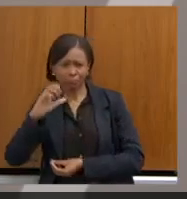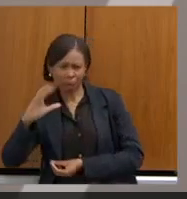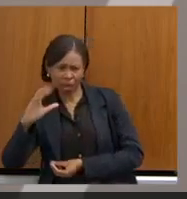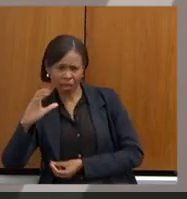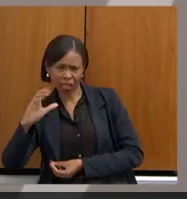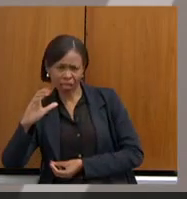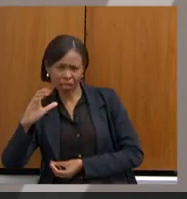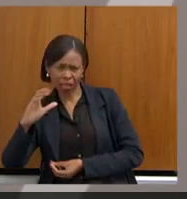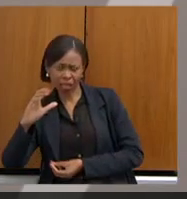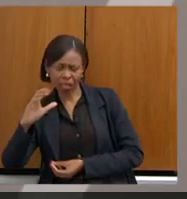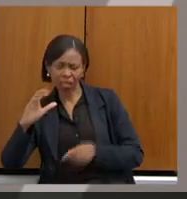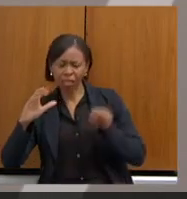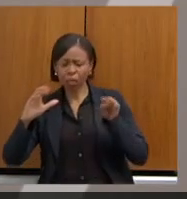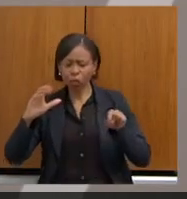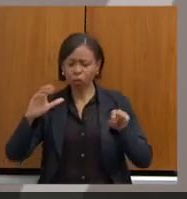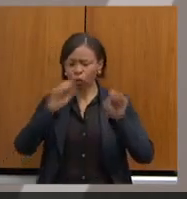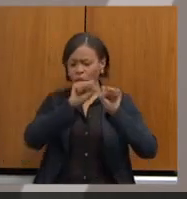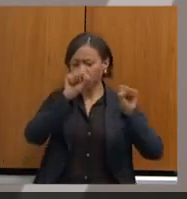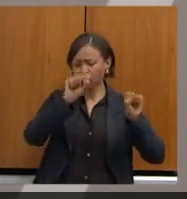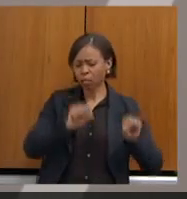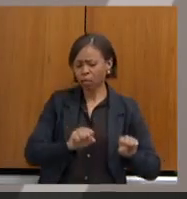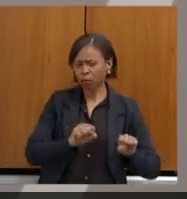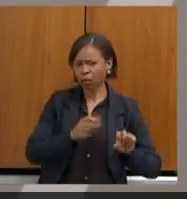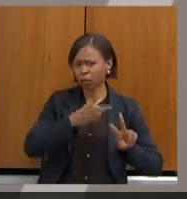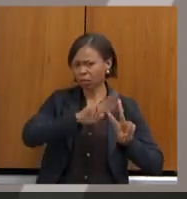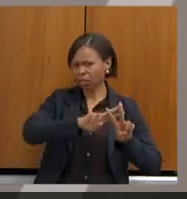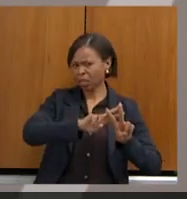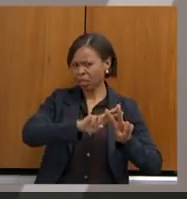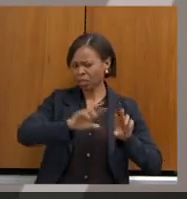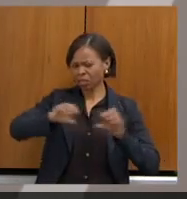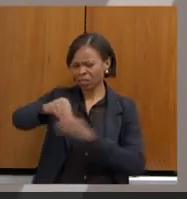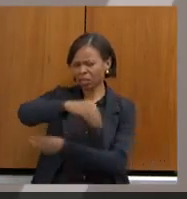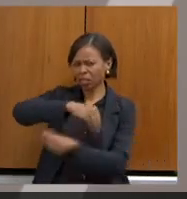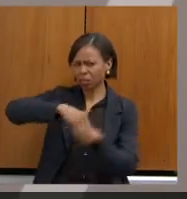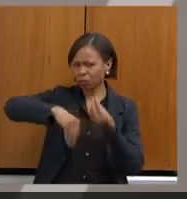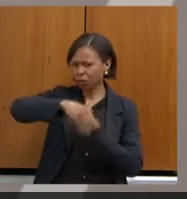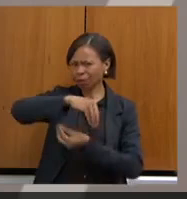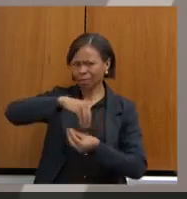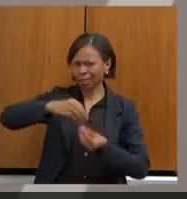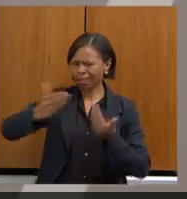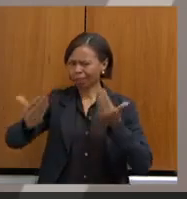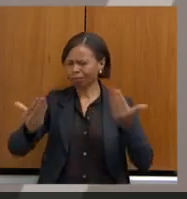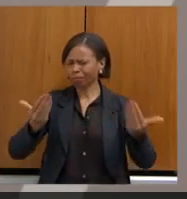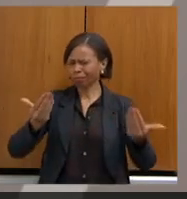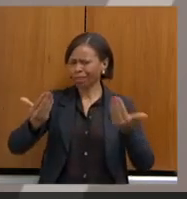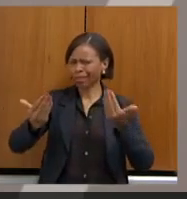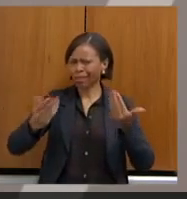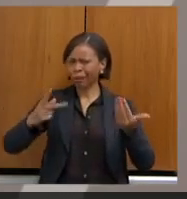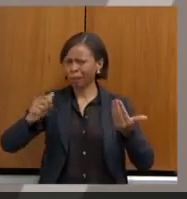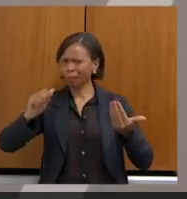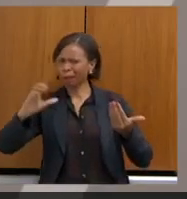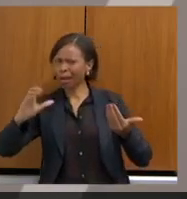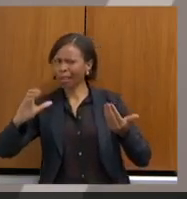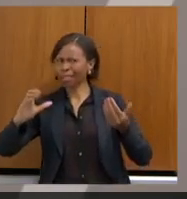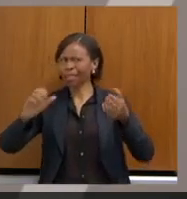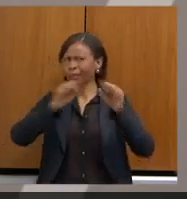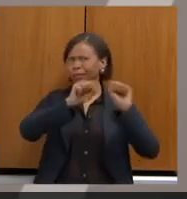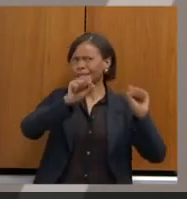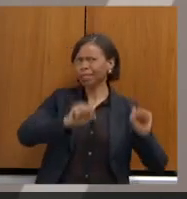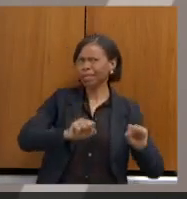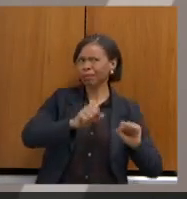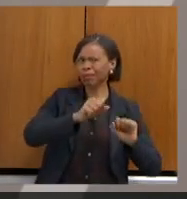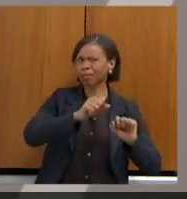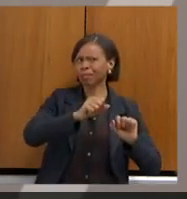com sistema penitenciário não tem como comparar uma da outra parece mais até que uma progressão da